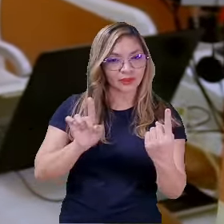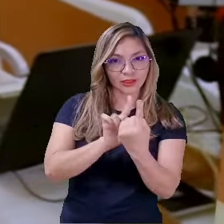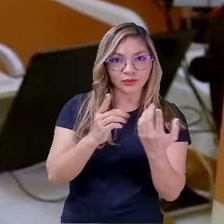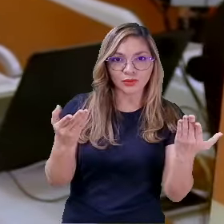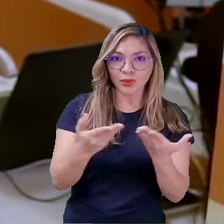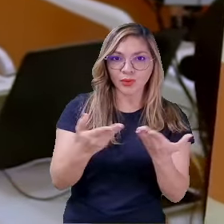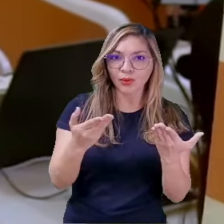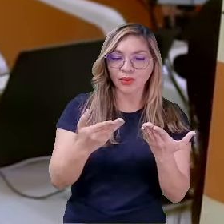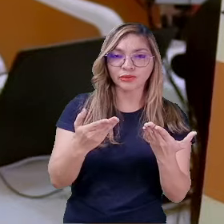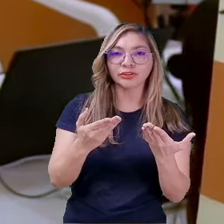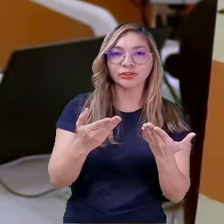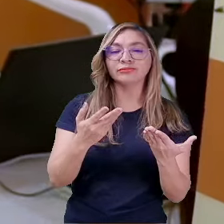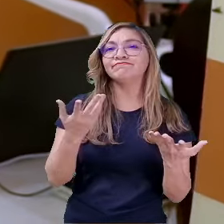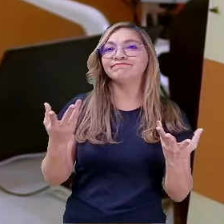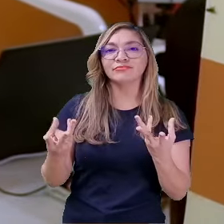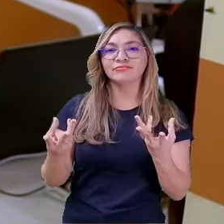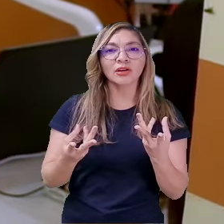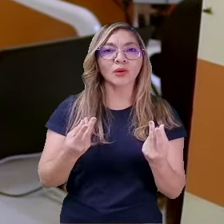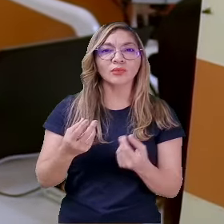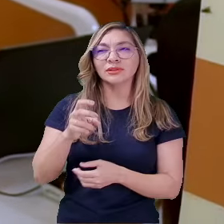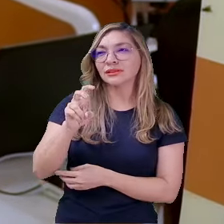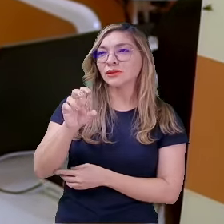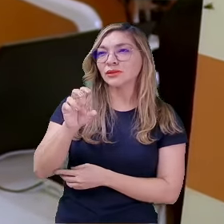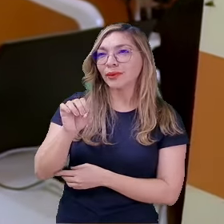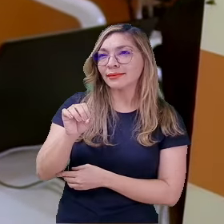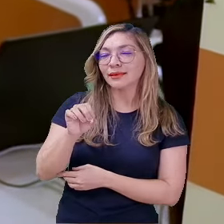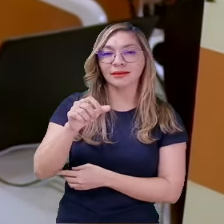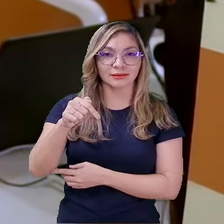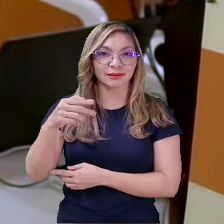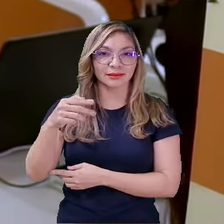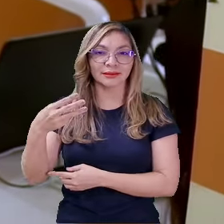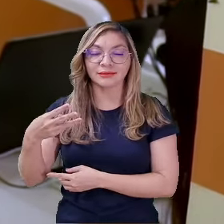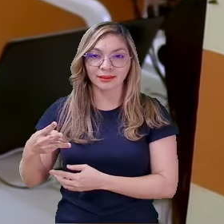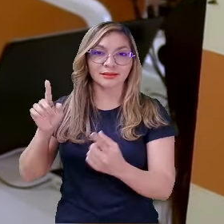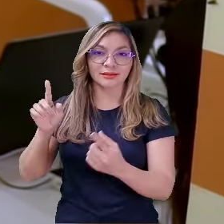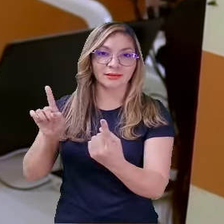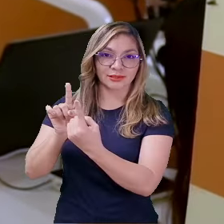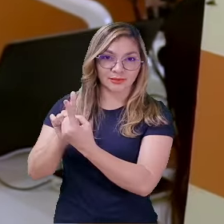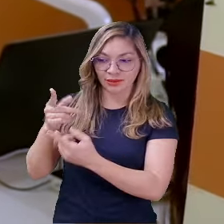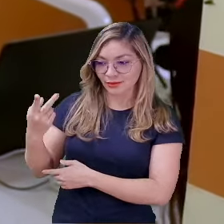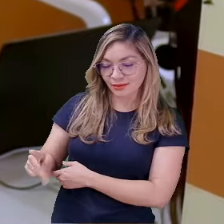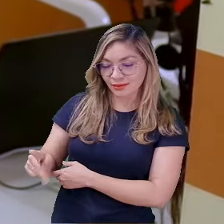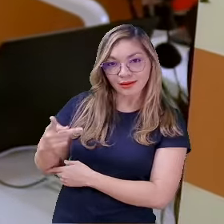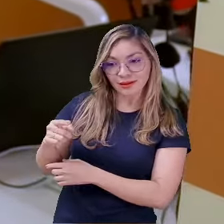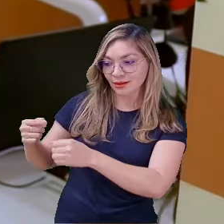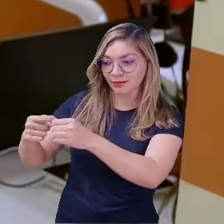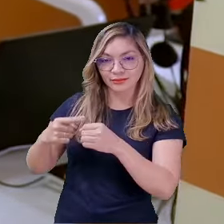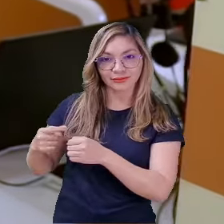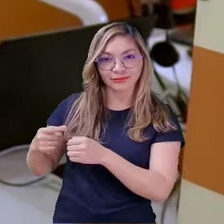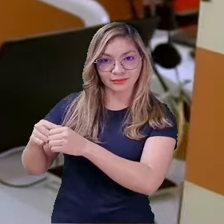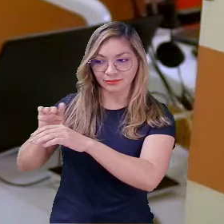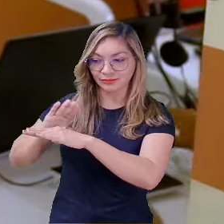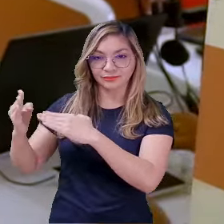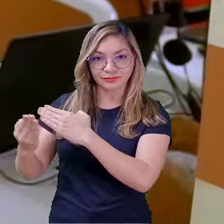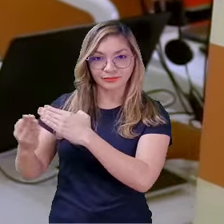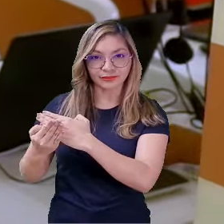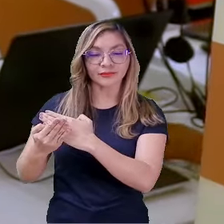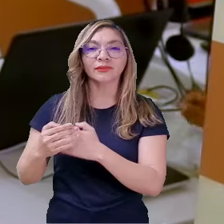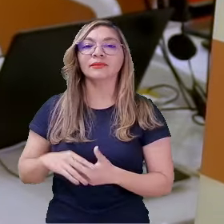no meio de 50 a 73 atendimentos aqui na comunidade Vila Progresso. Aonde a gente chegou aqui